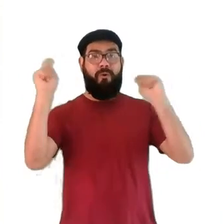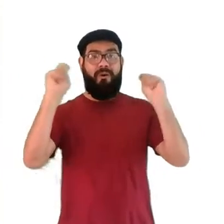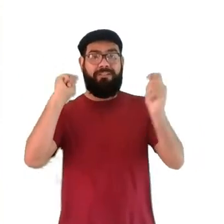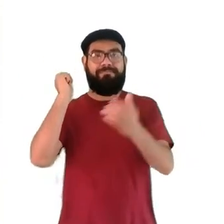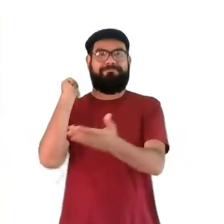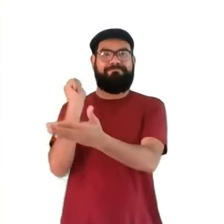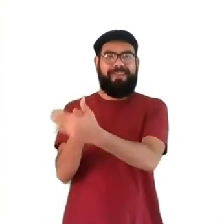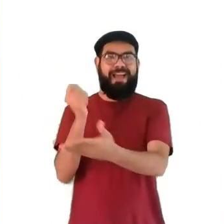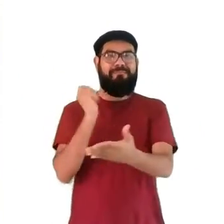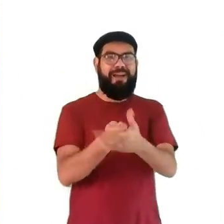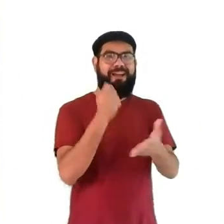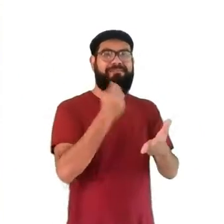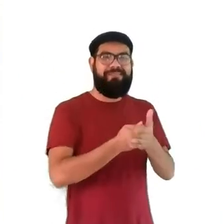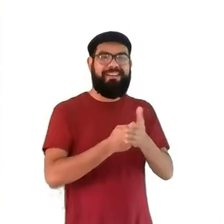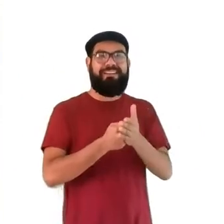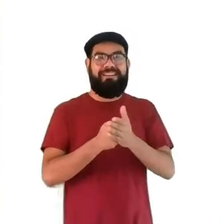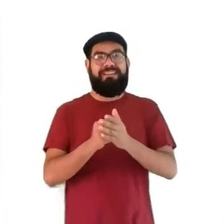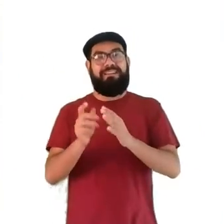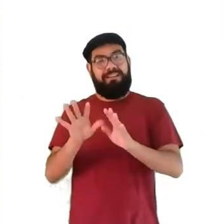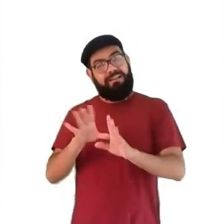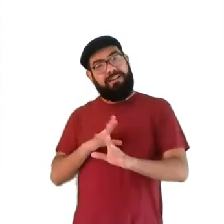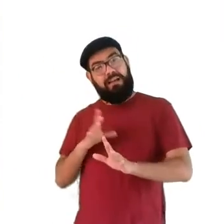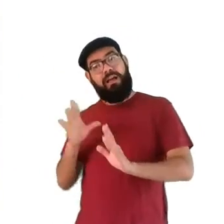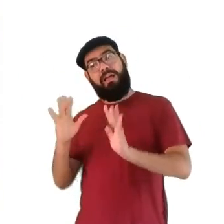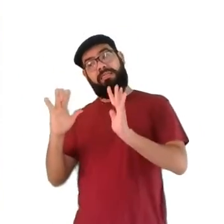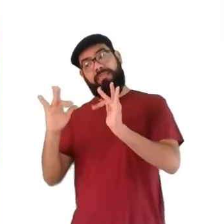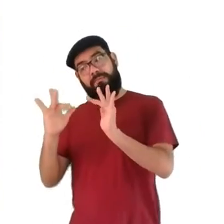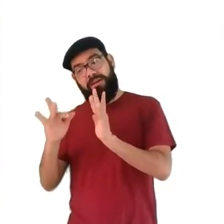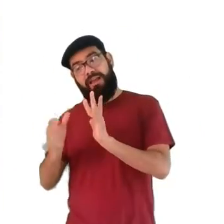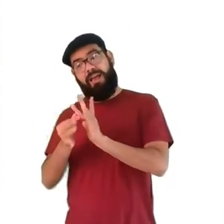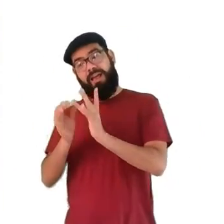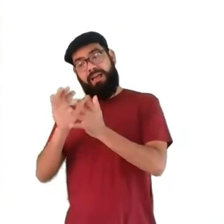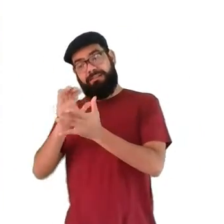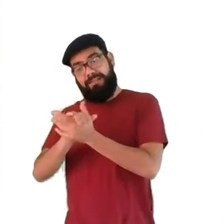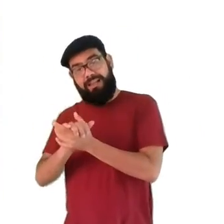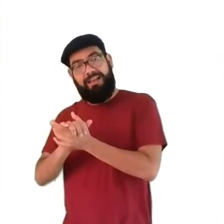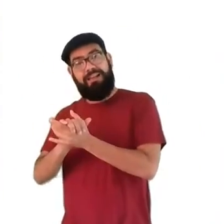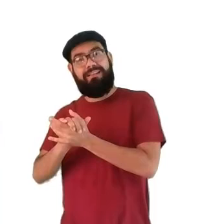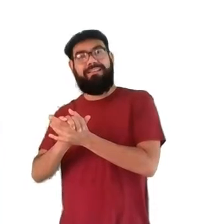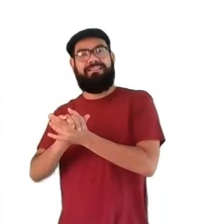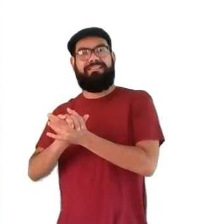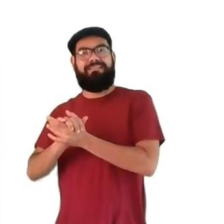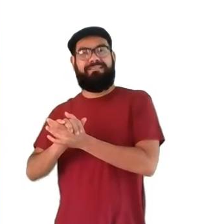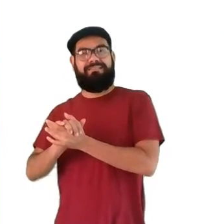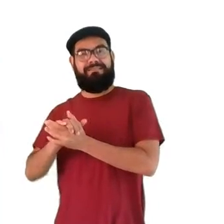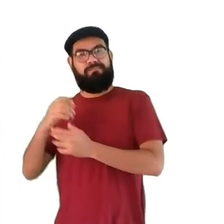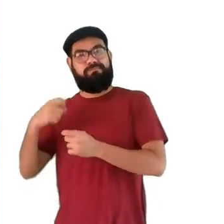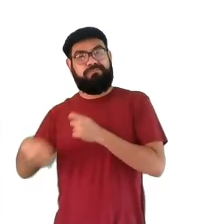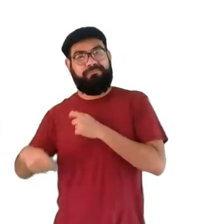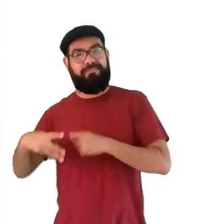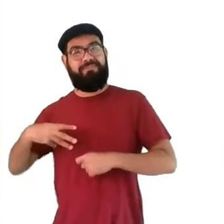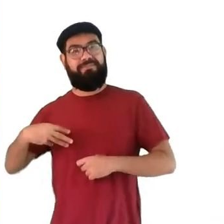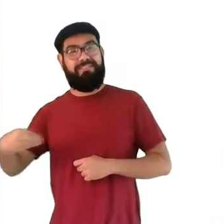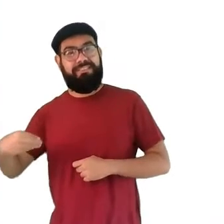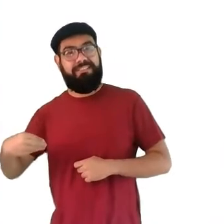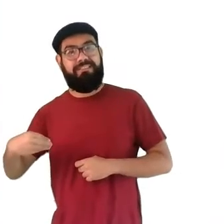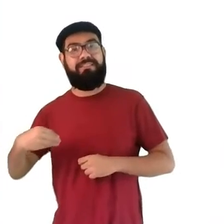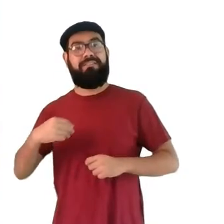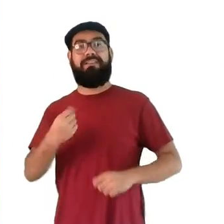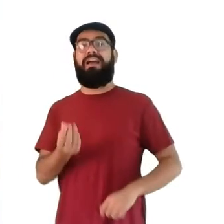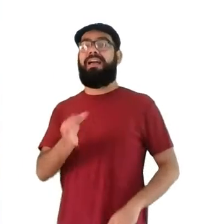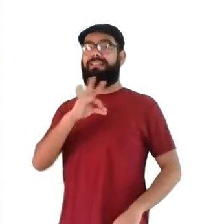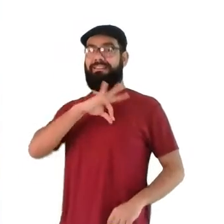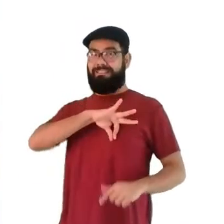formar uma família, a ter dinheiro. Então, muitas são as mudanças que ocorrem também